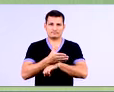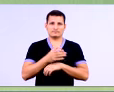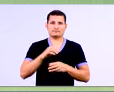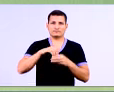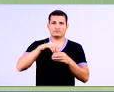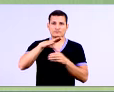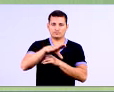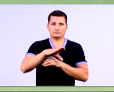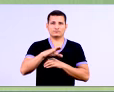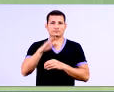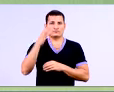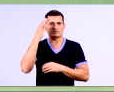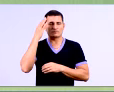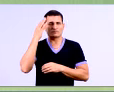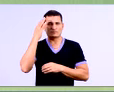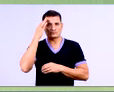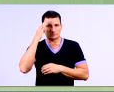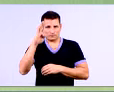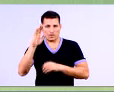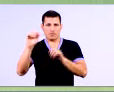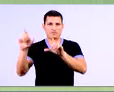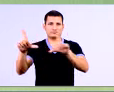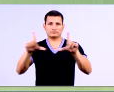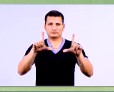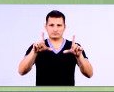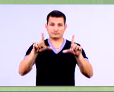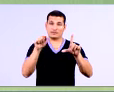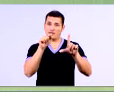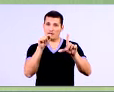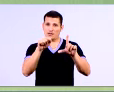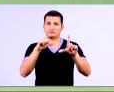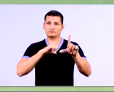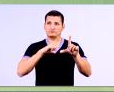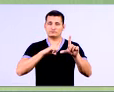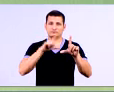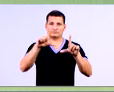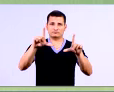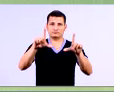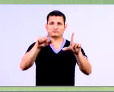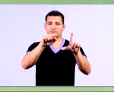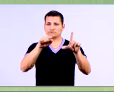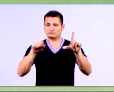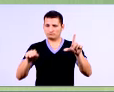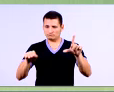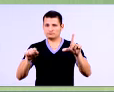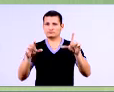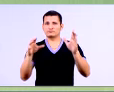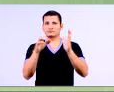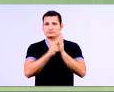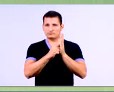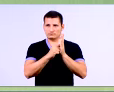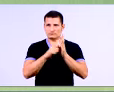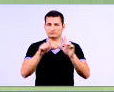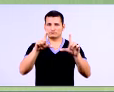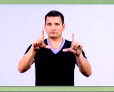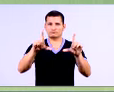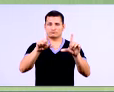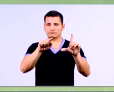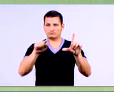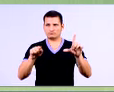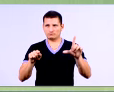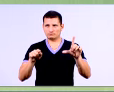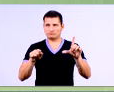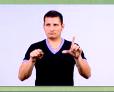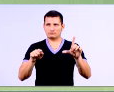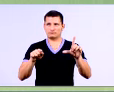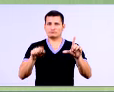da página inicial e por ela temos acesso à página de inscrição, temos acesso